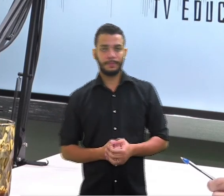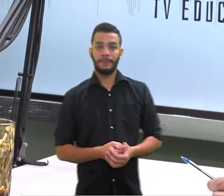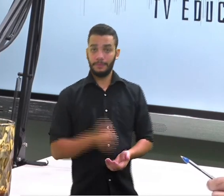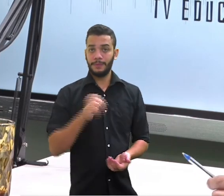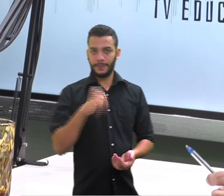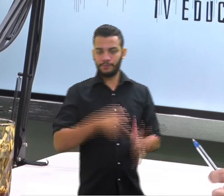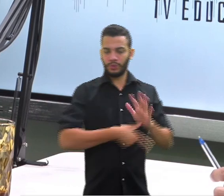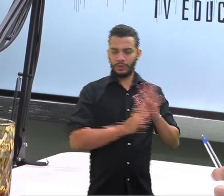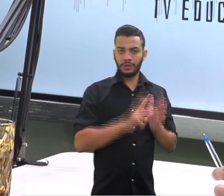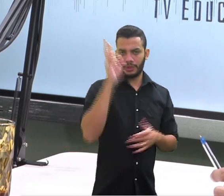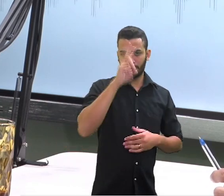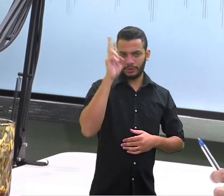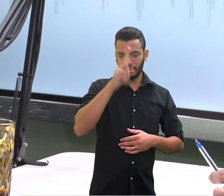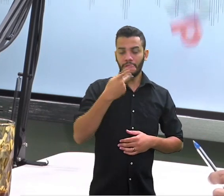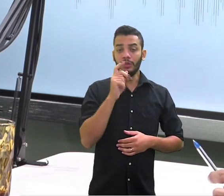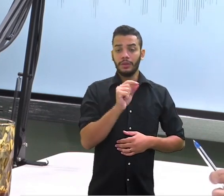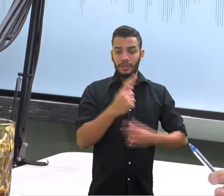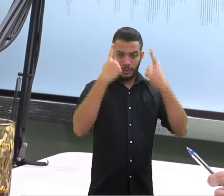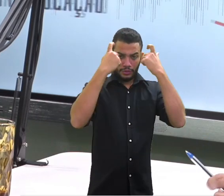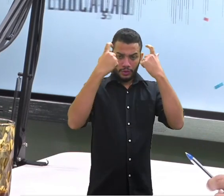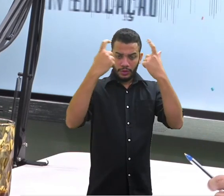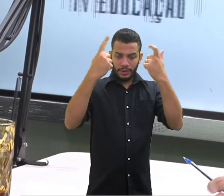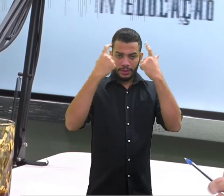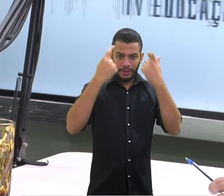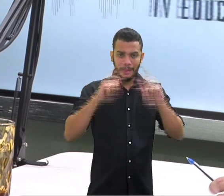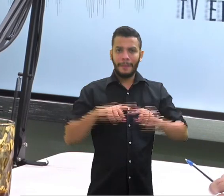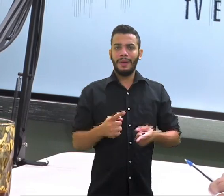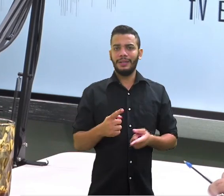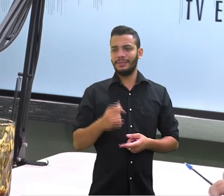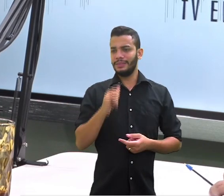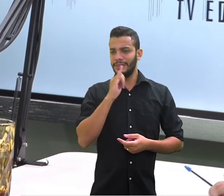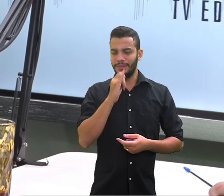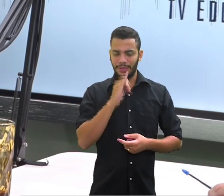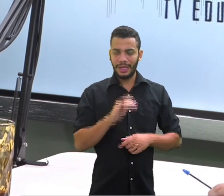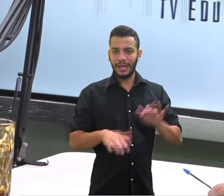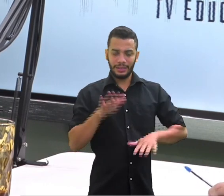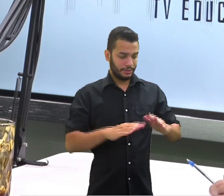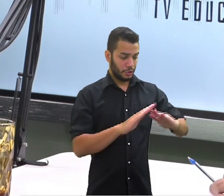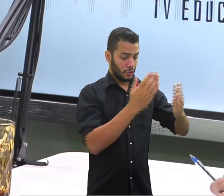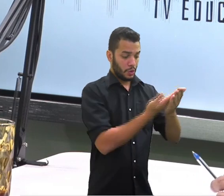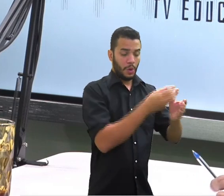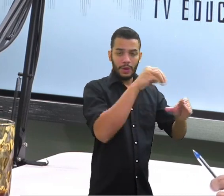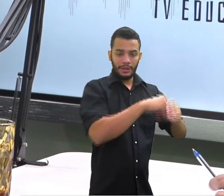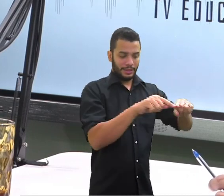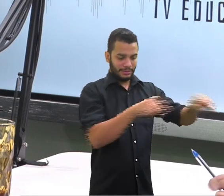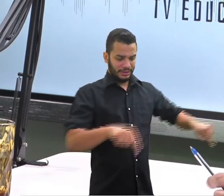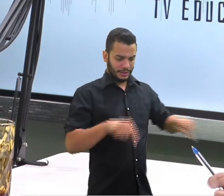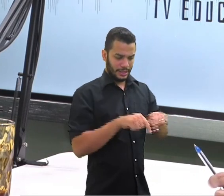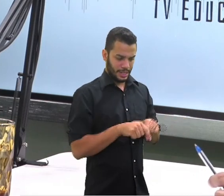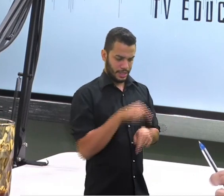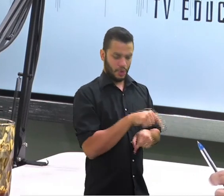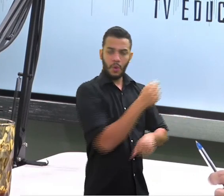aluno ele é mal criado na escola, mas ele é mal criado também onde? Em casa. Então vai desaguando